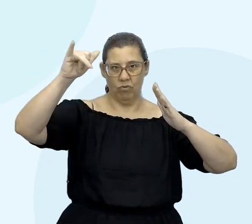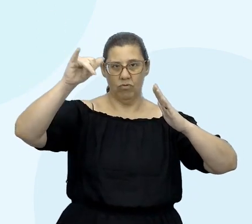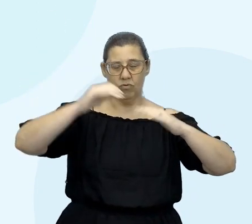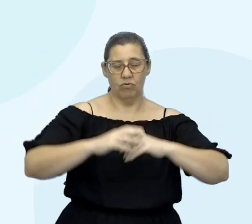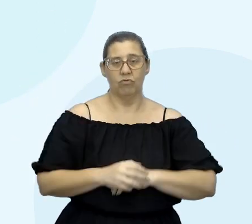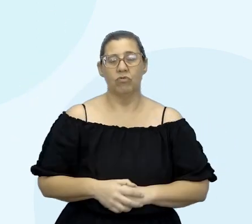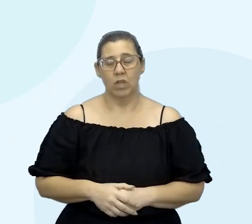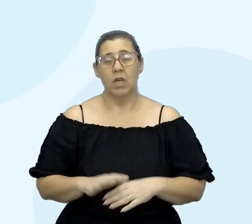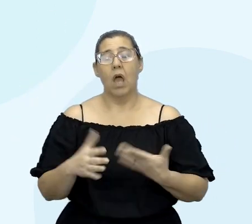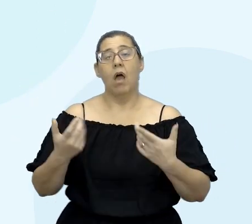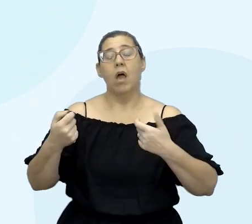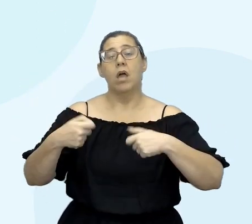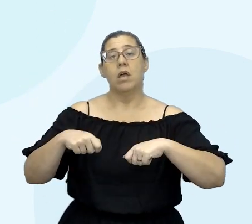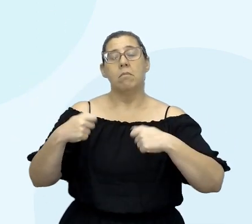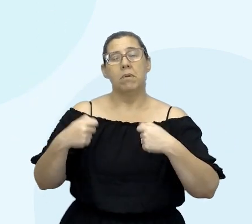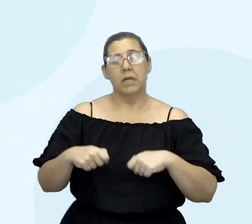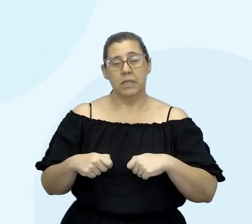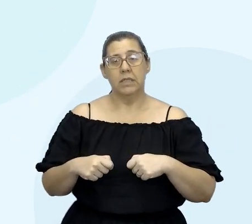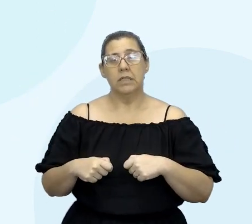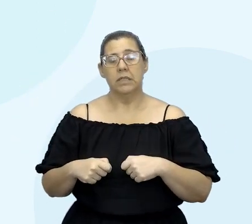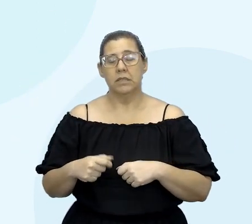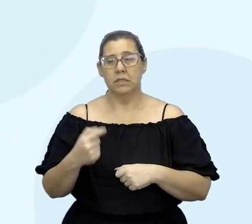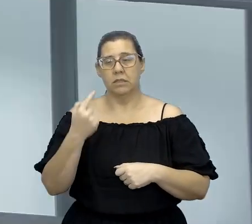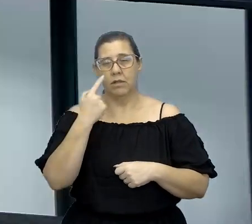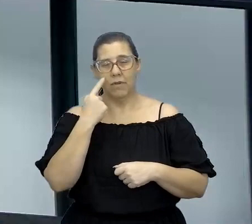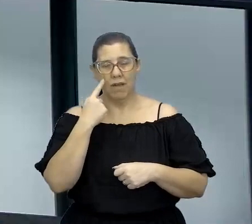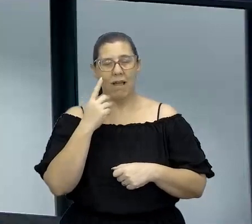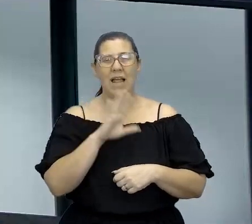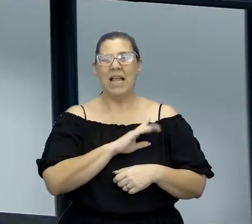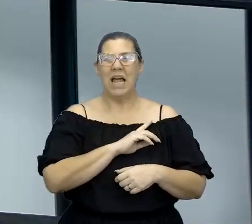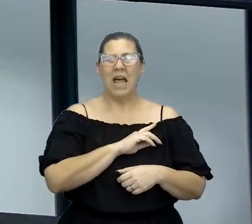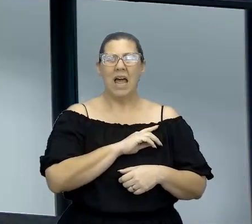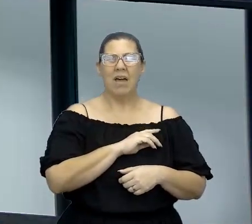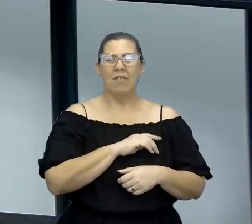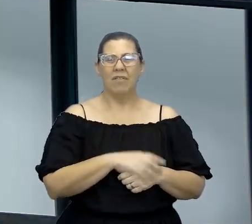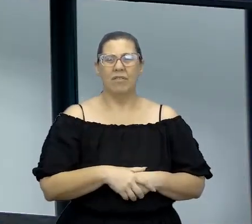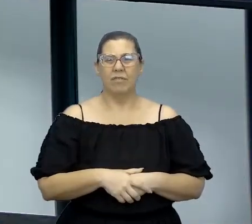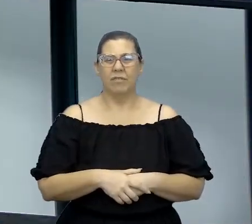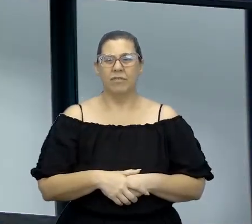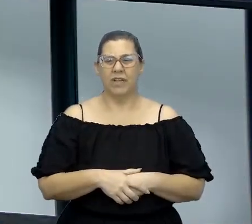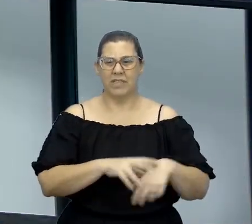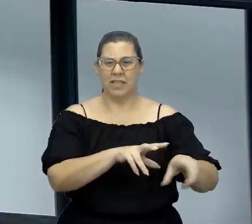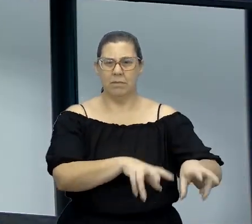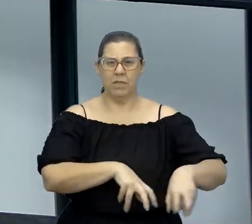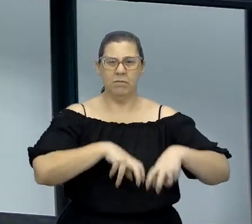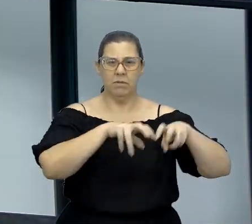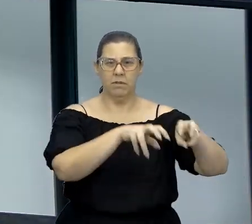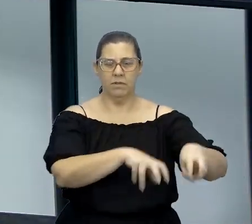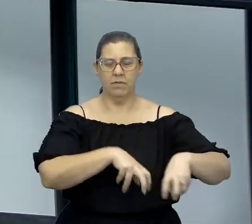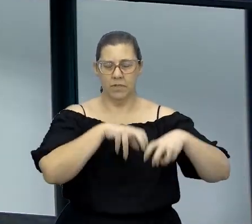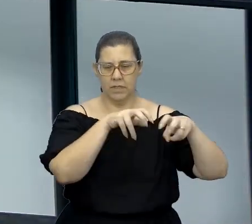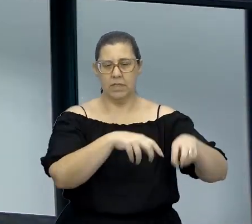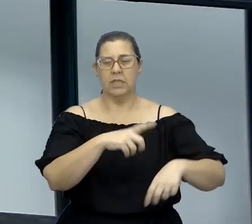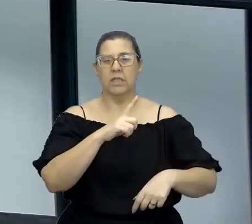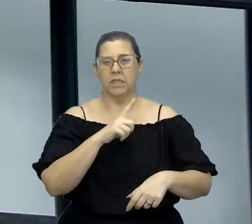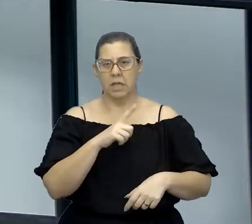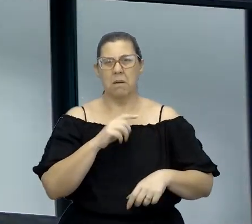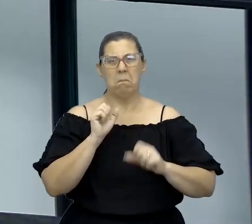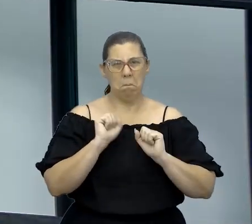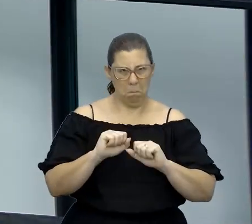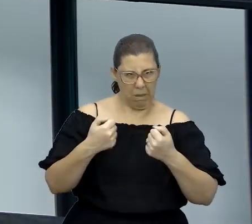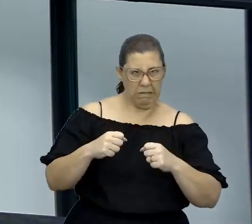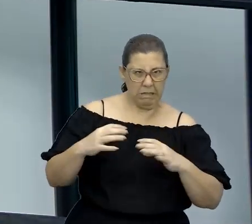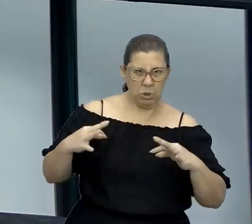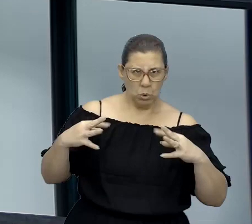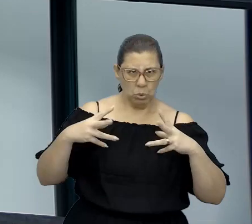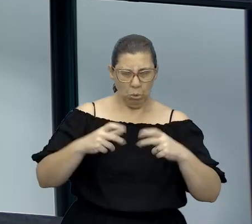eles necessitam, se vocês forem ver, aquelas fazendas de energia solar são grandes, né? Mas será que a gente precisa de tudo